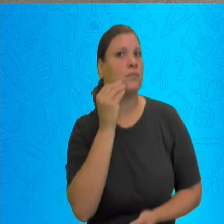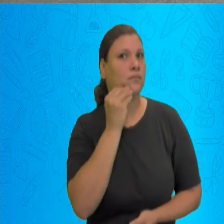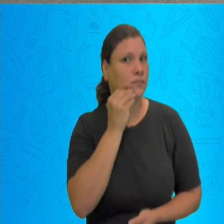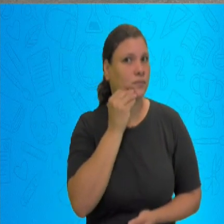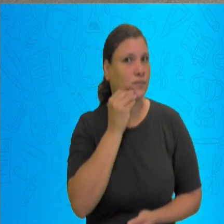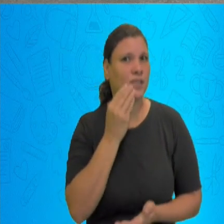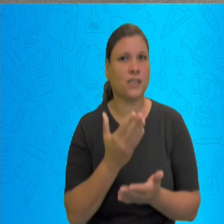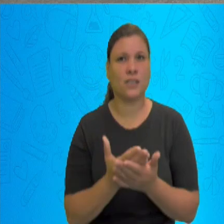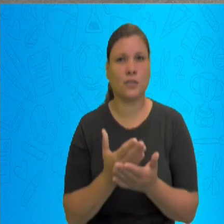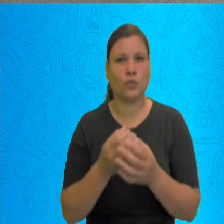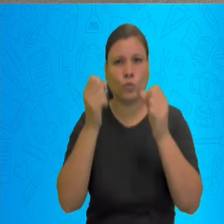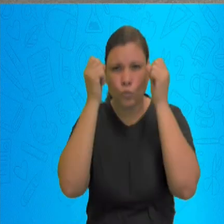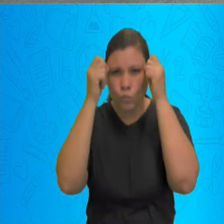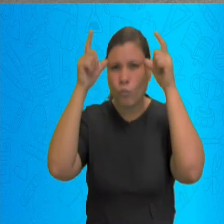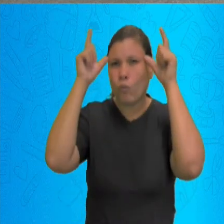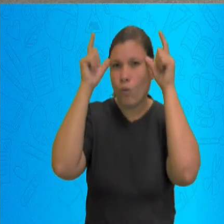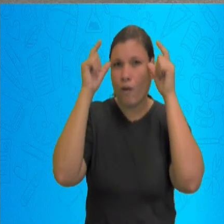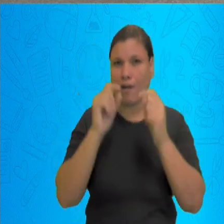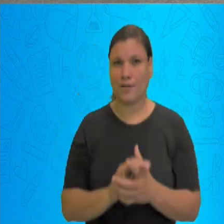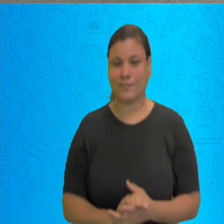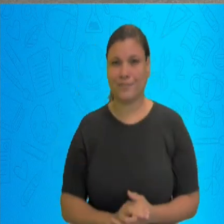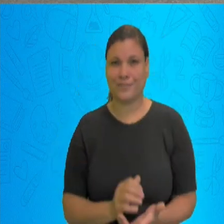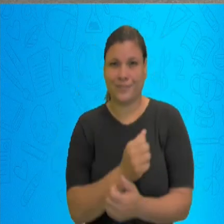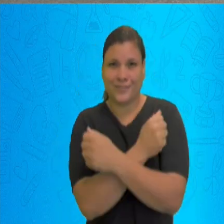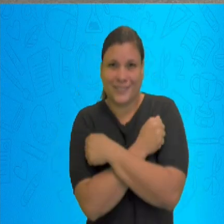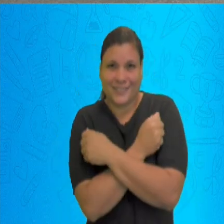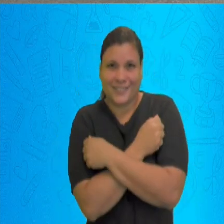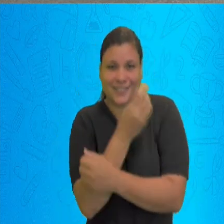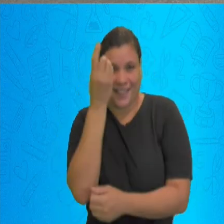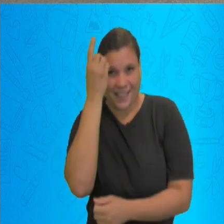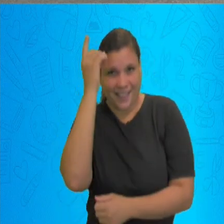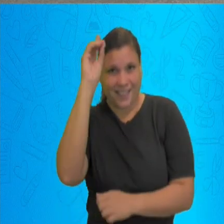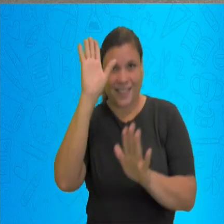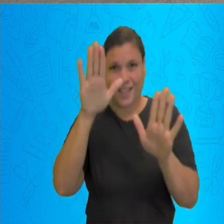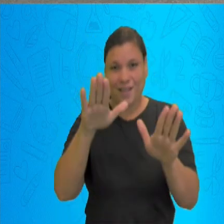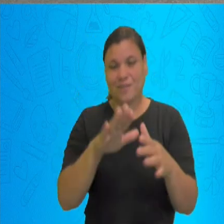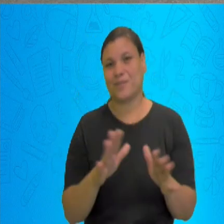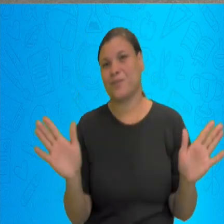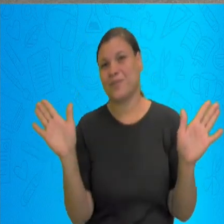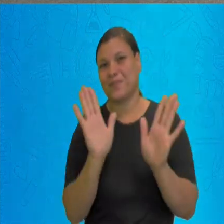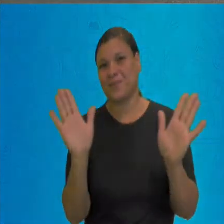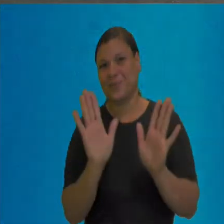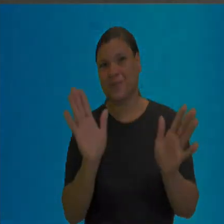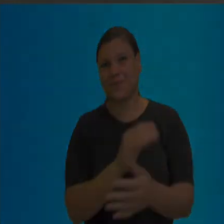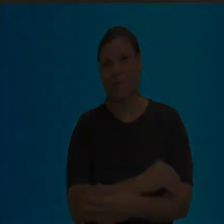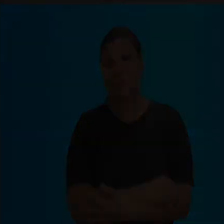momento, estudem. Um abraço, fiquem com Deus e até a próxima aula.